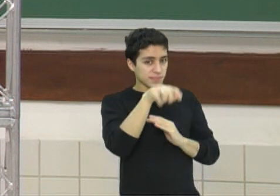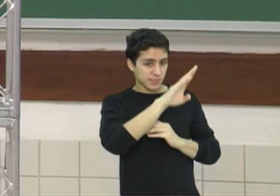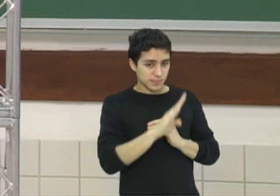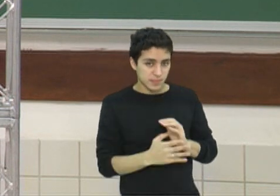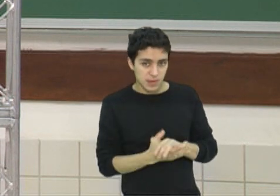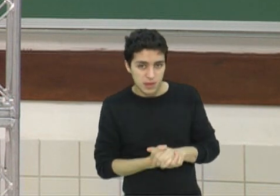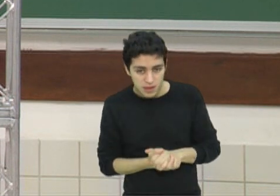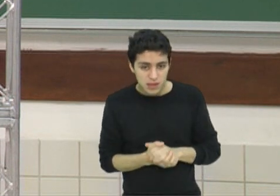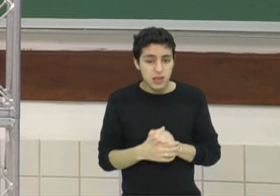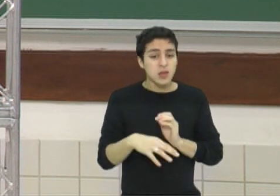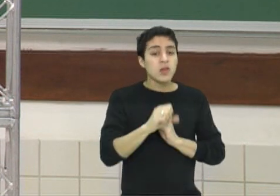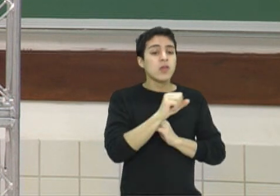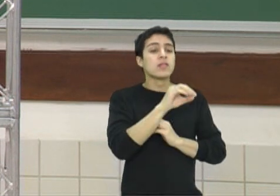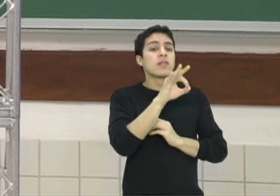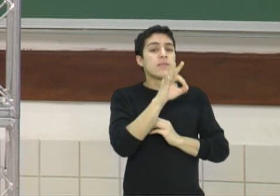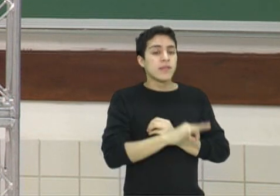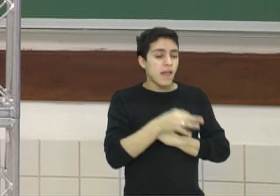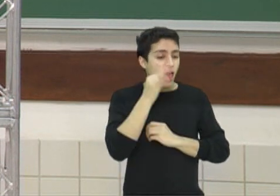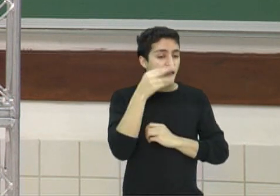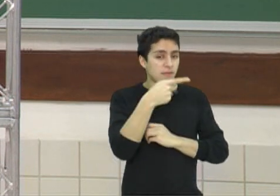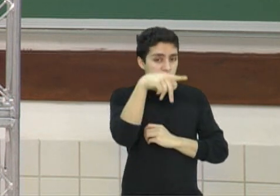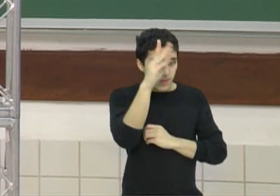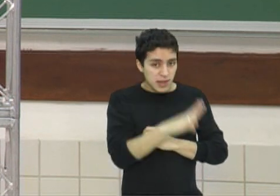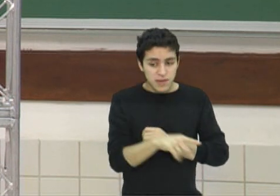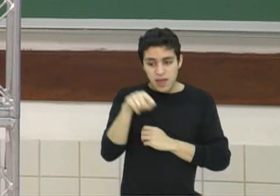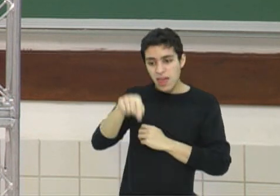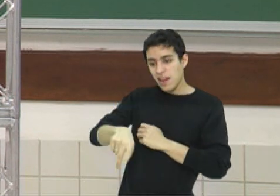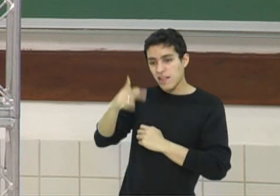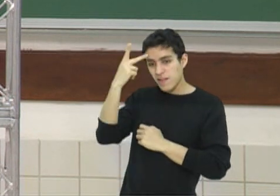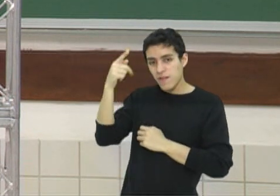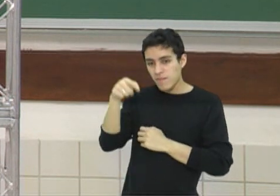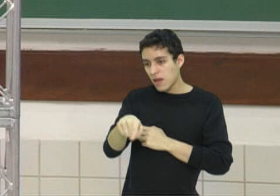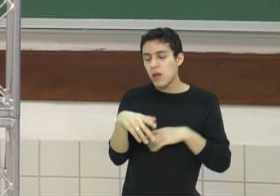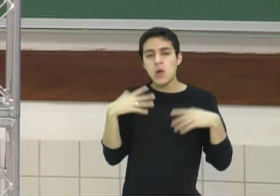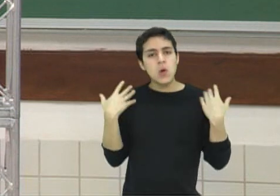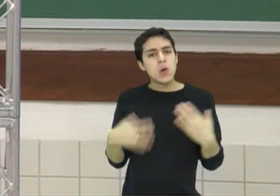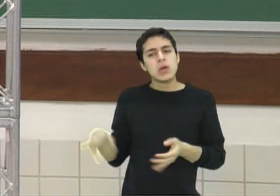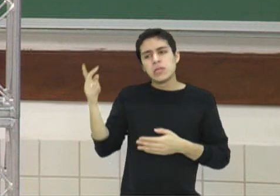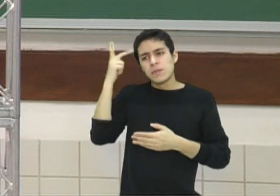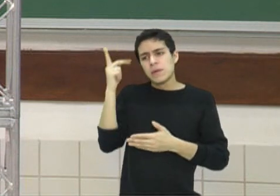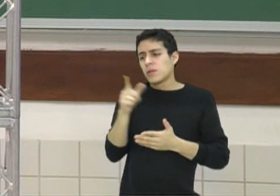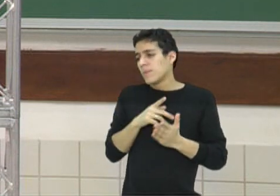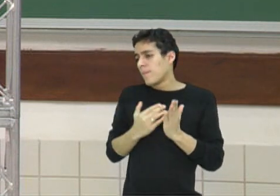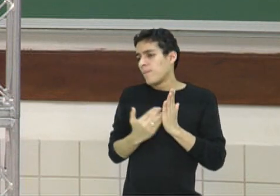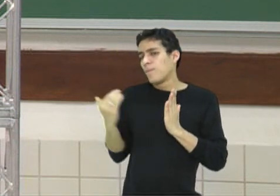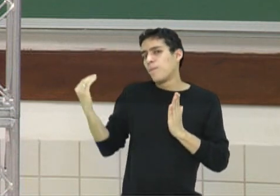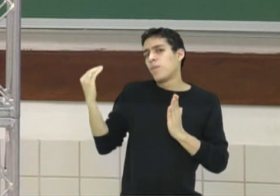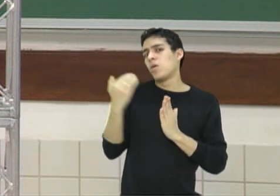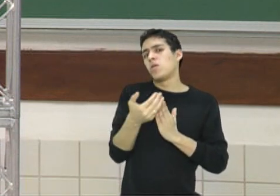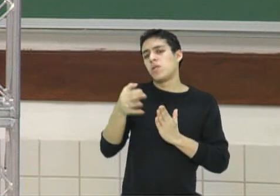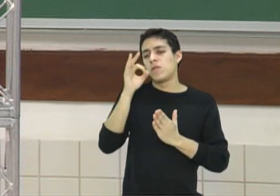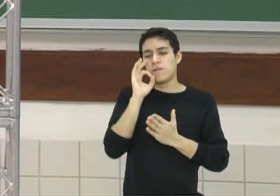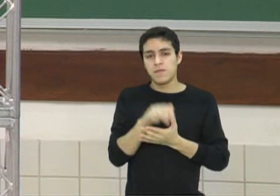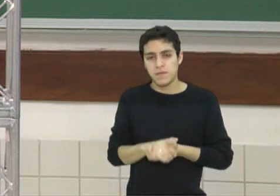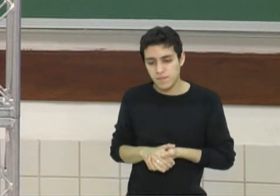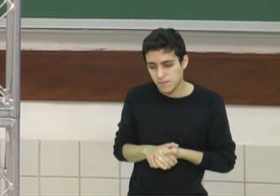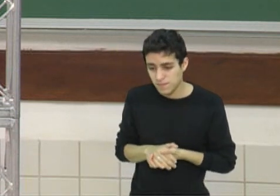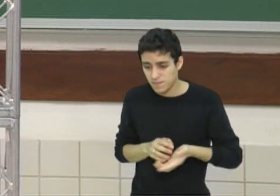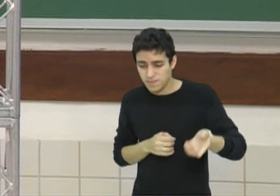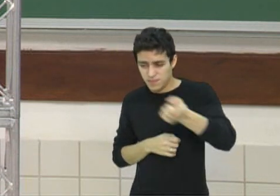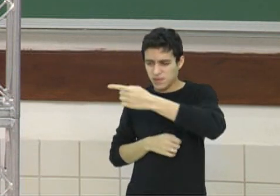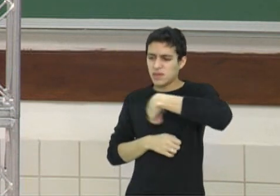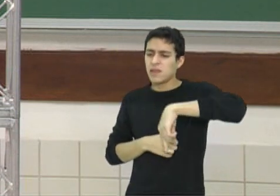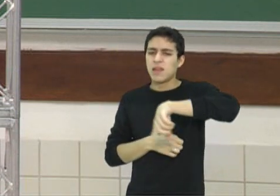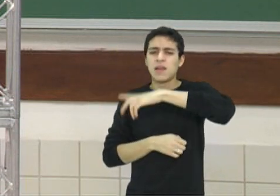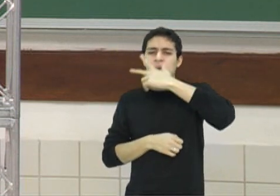Brasil vinha de São Paulo. Então, São Paulo tinha muita riqueza cafeeira. E nisso existia um sistema chamado,